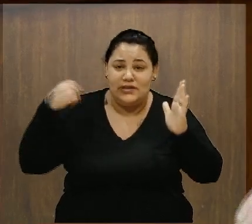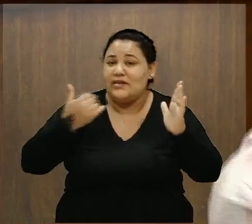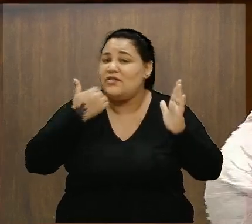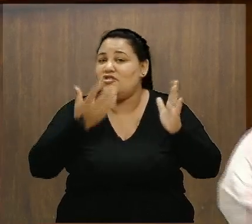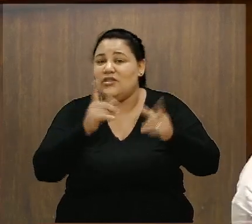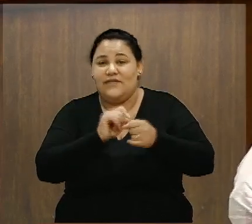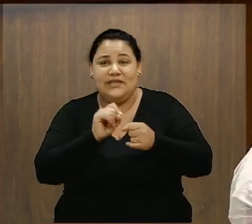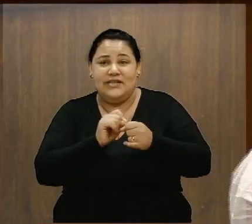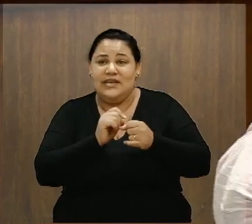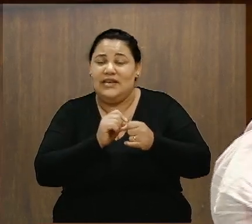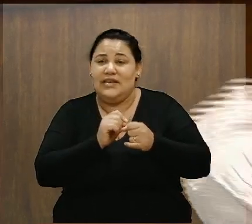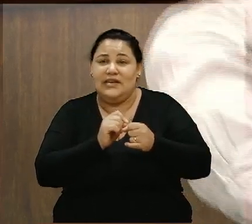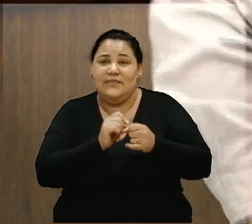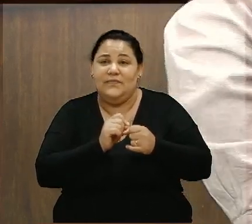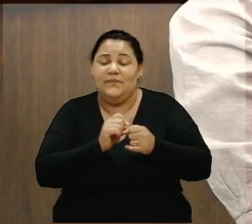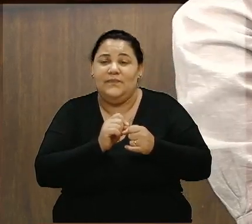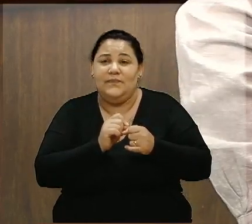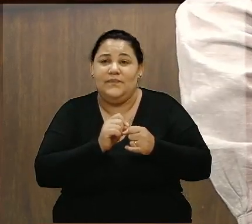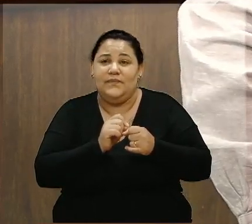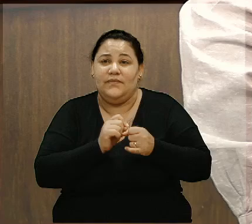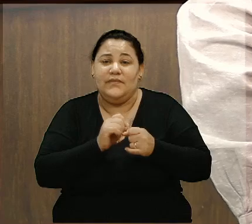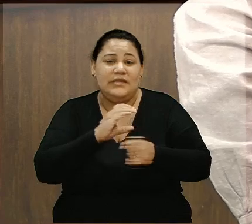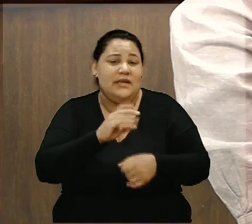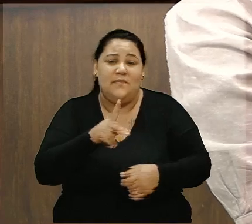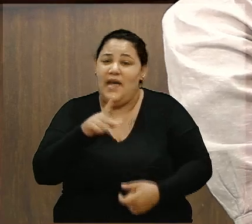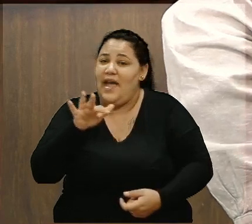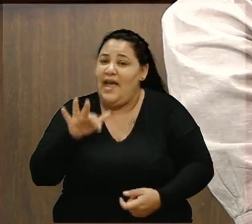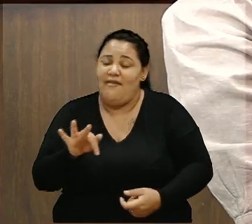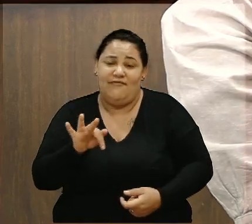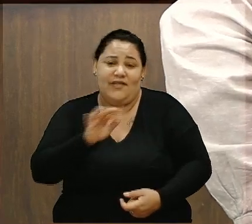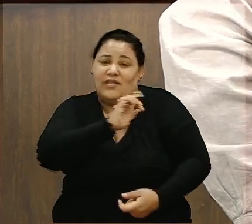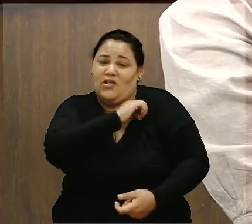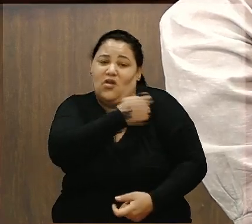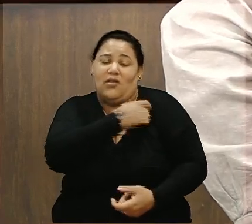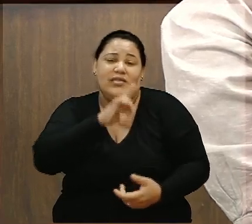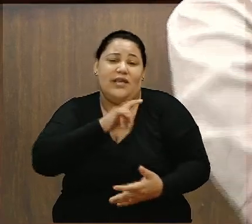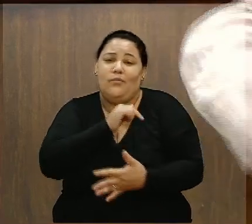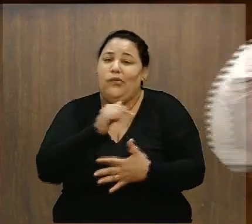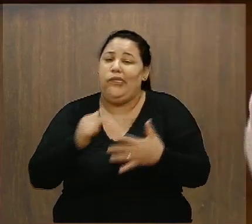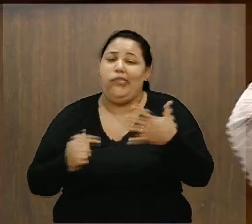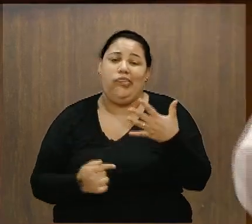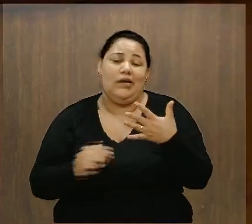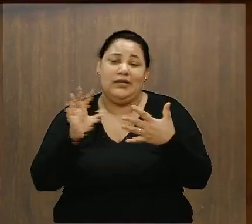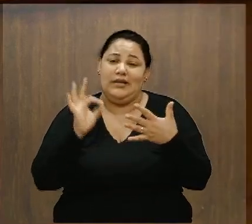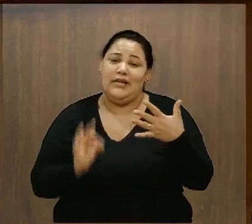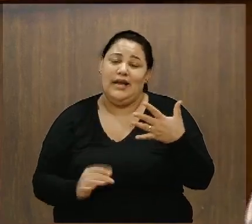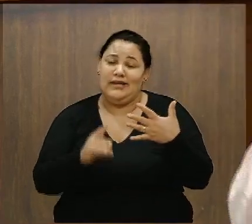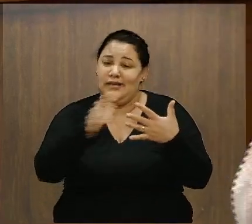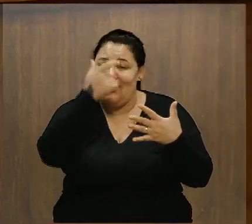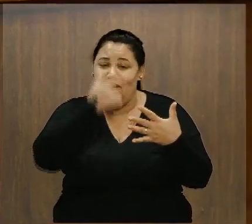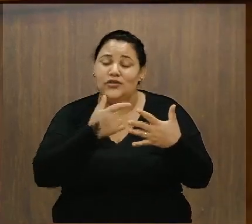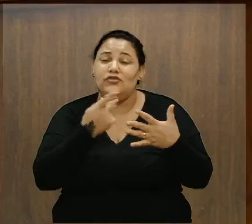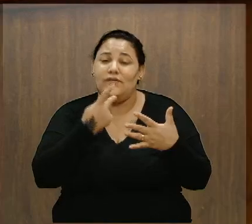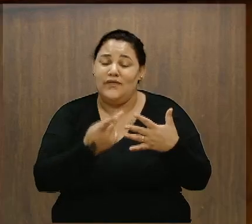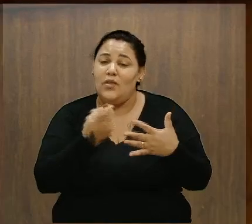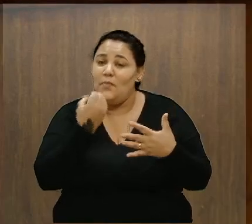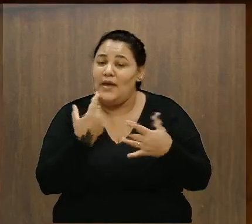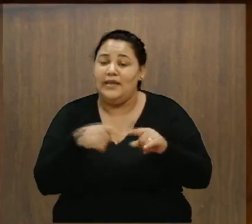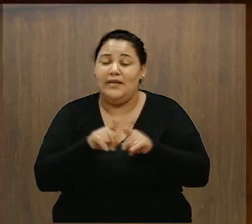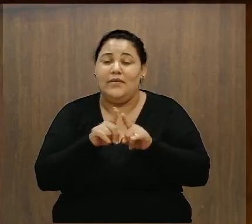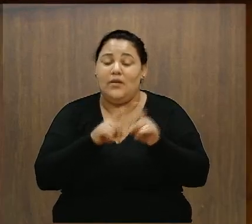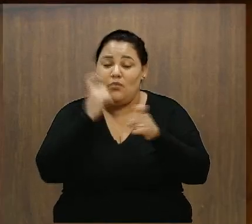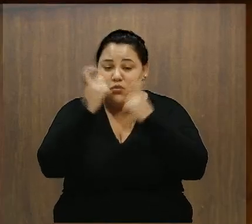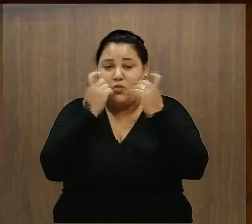fazer o lançamento de CPF na nota. São várias questões que eu acho que a senhora está abordando muito bem e que preocupam toda a